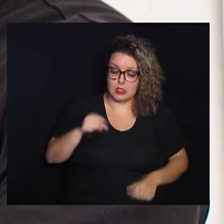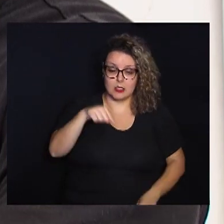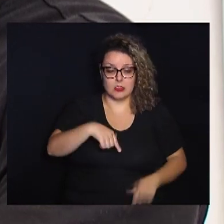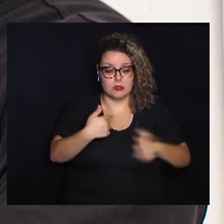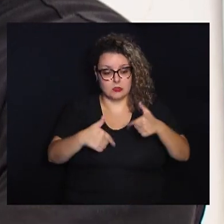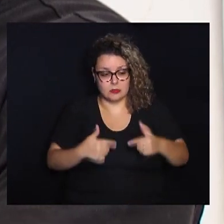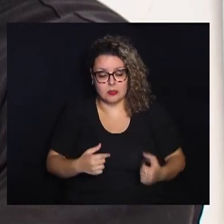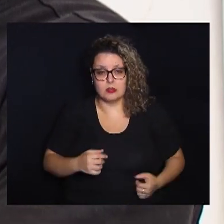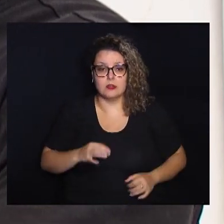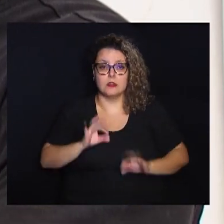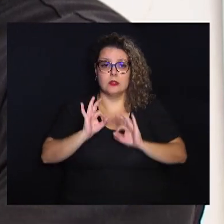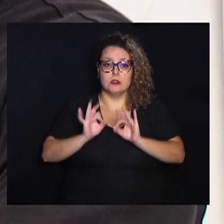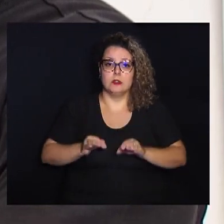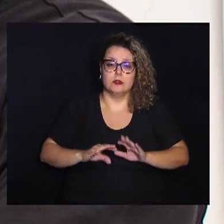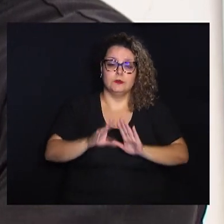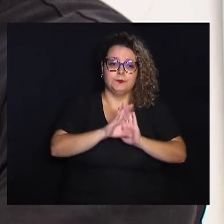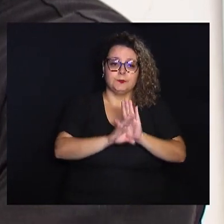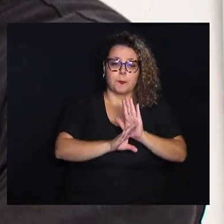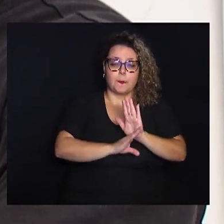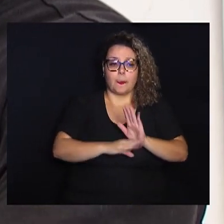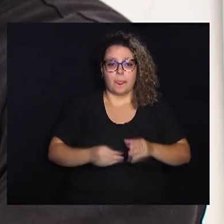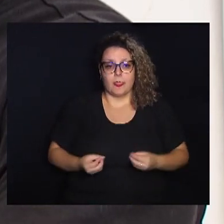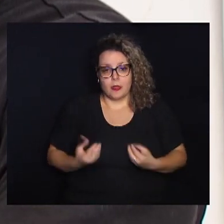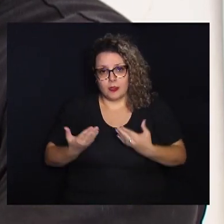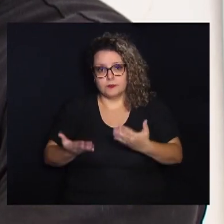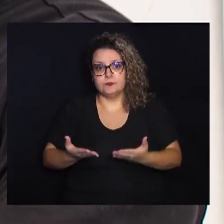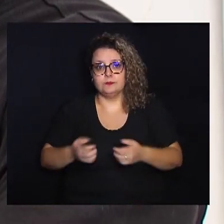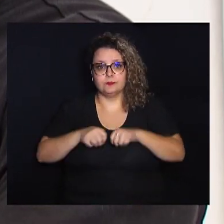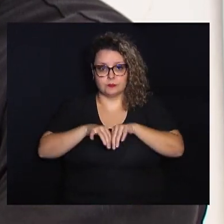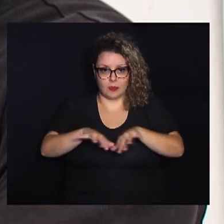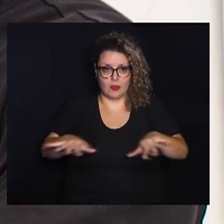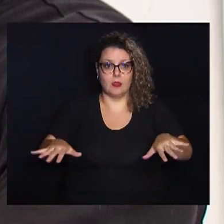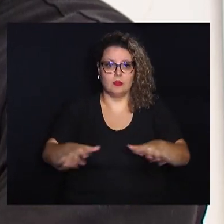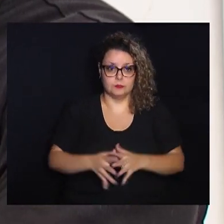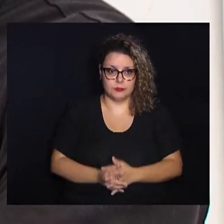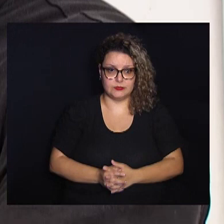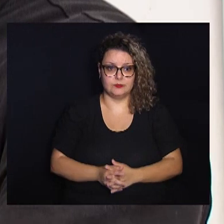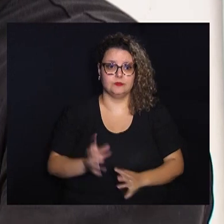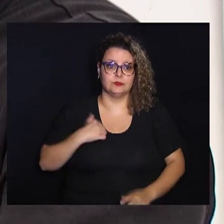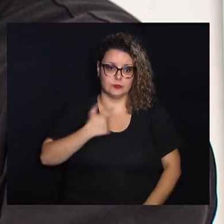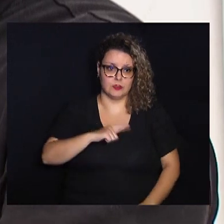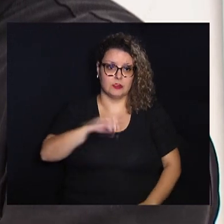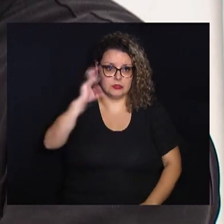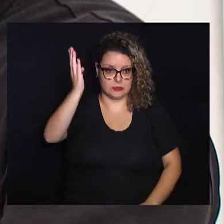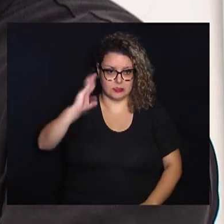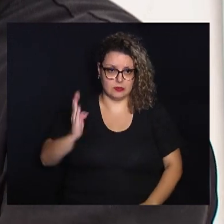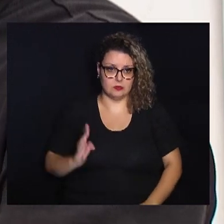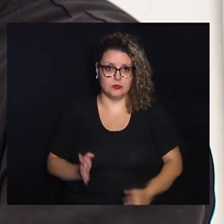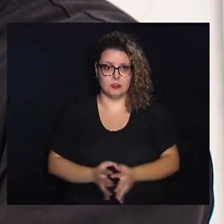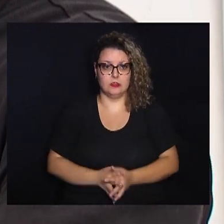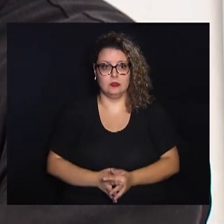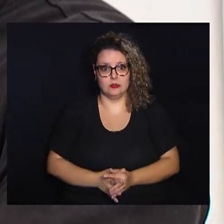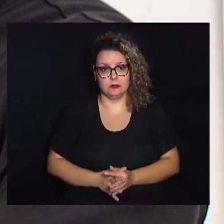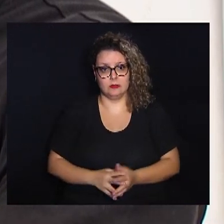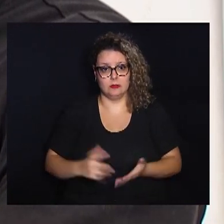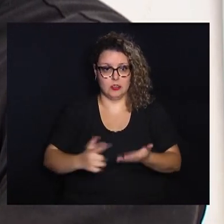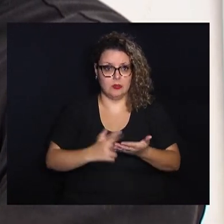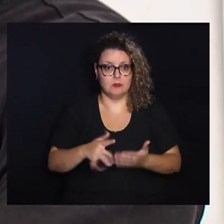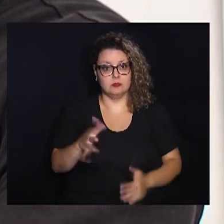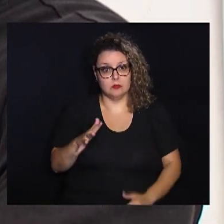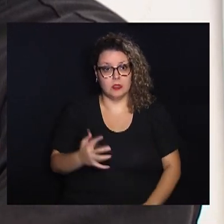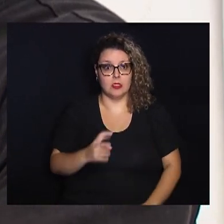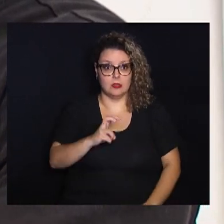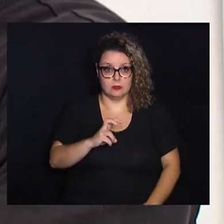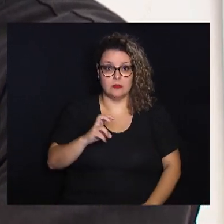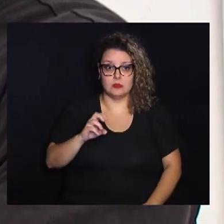uma programação sugerida, ela é muito ampla. Nós temos no Brasil uma literatura com mais ou menos